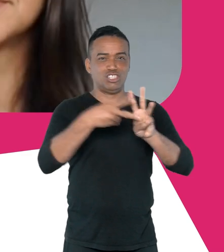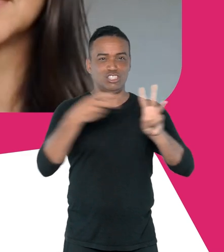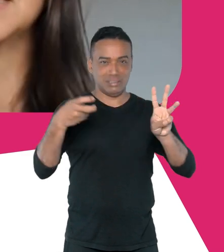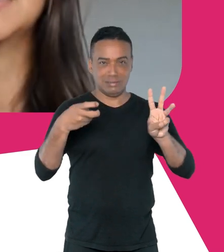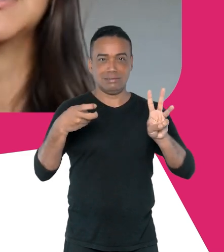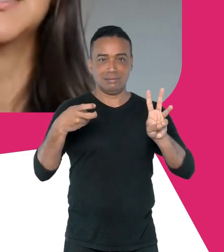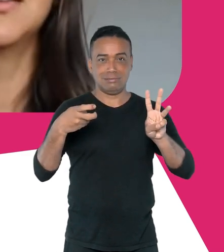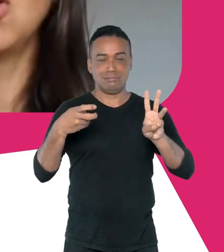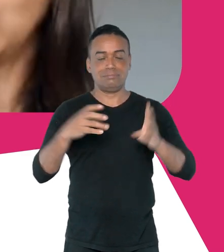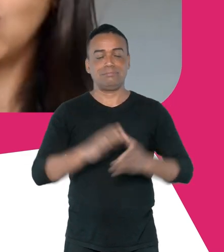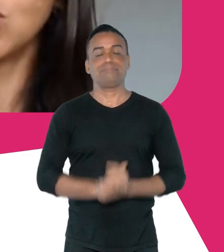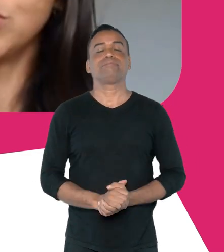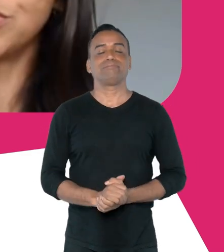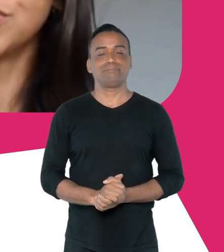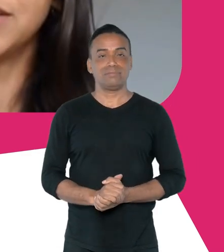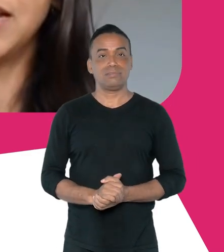selvagens,